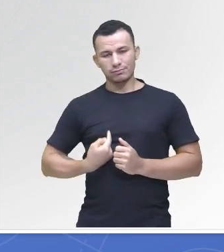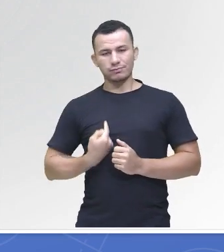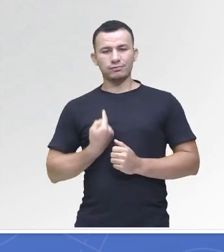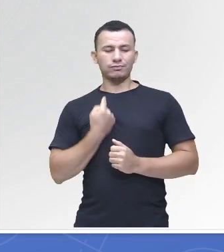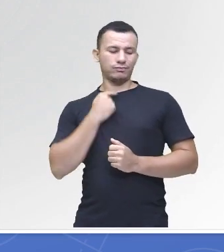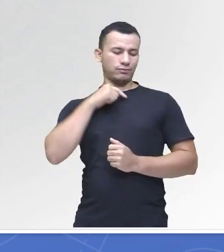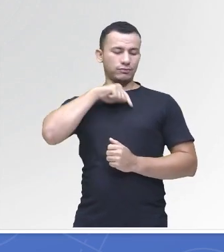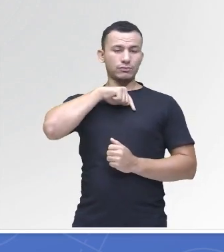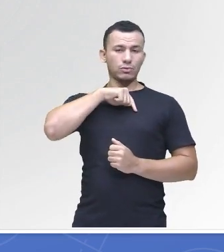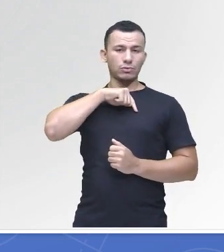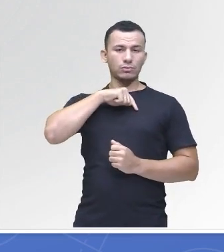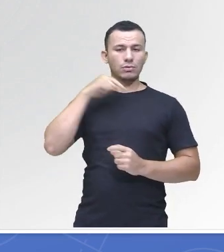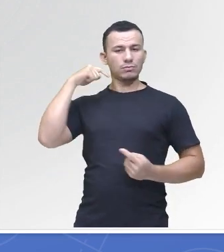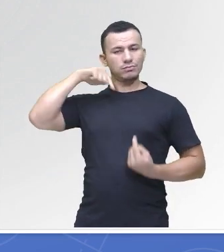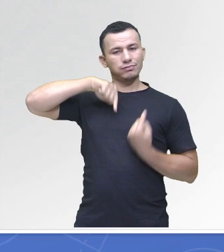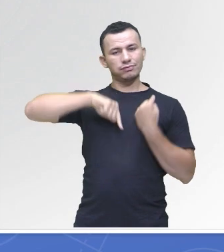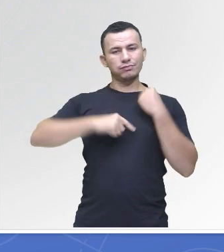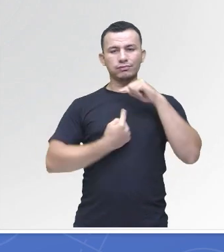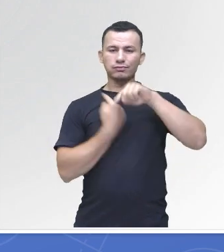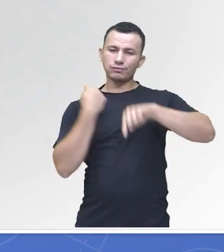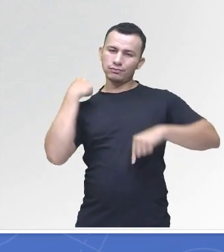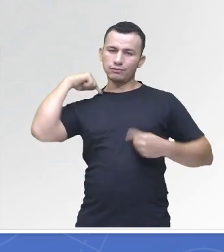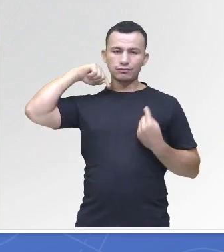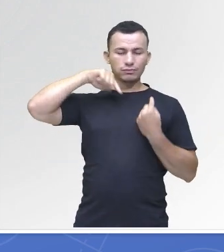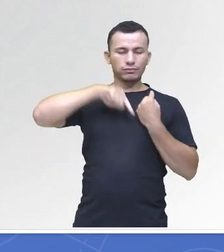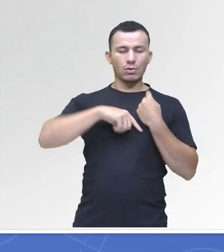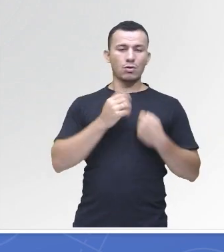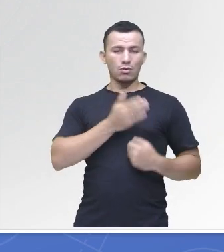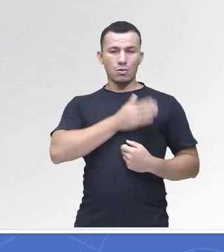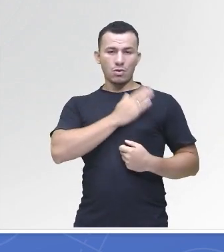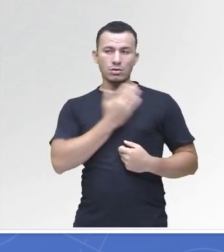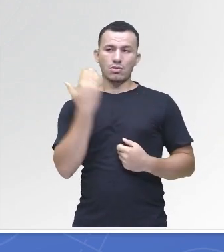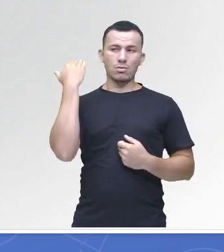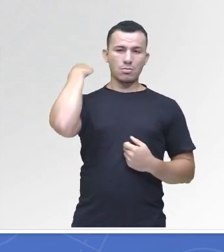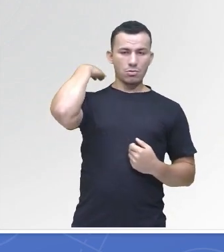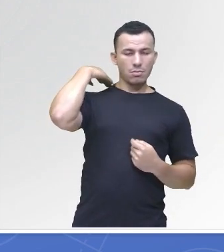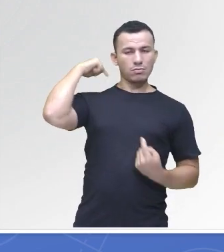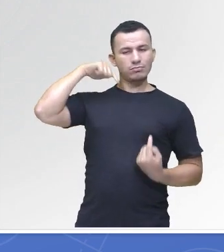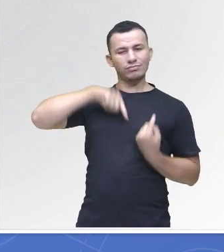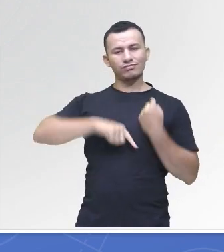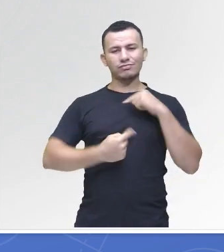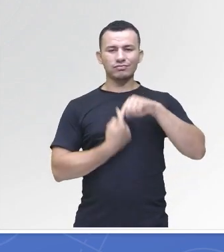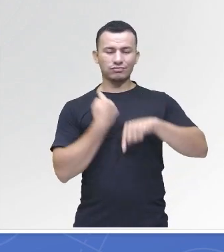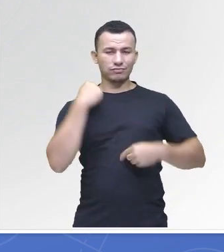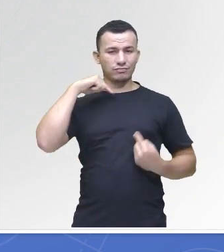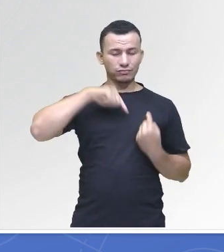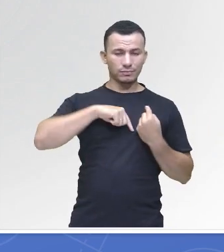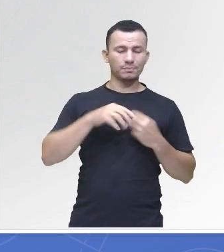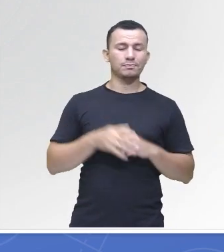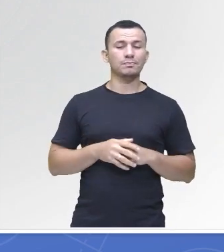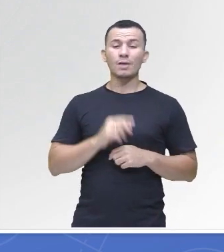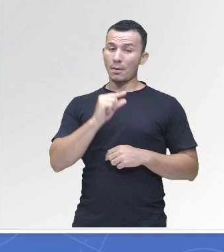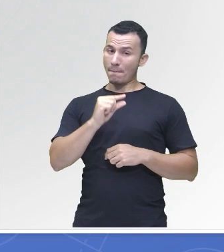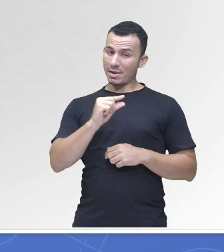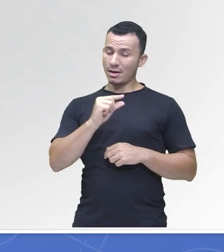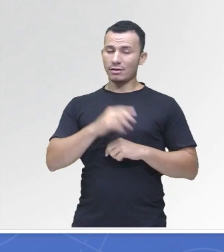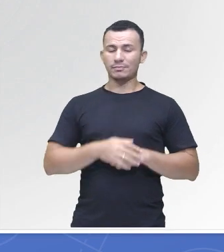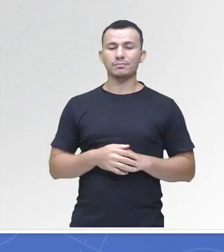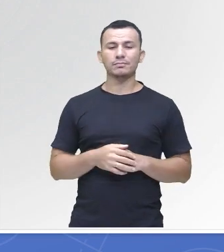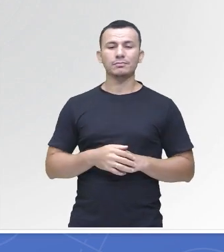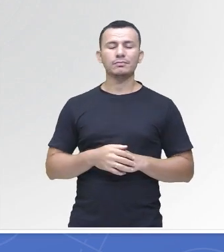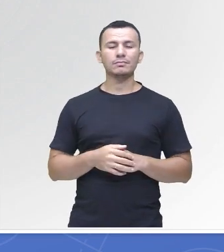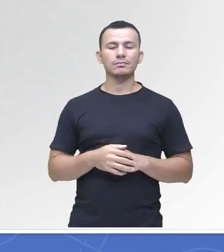o coração. Essa é a pequena circulação, do coração para o pulmão. E a grande circulação, ele